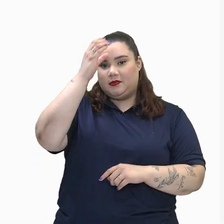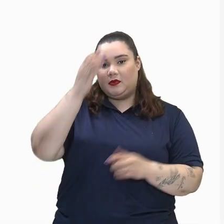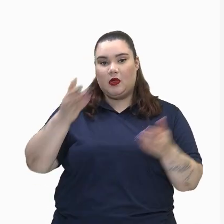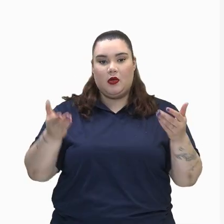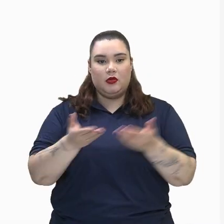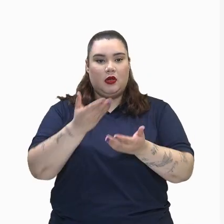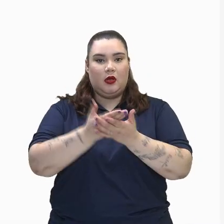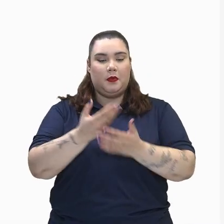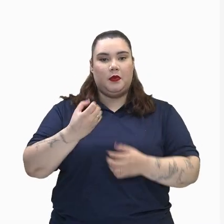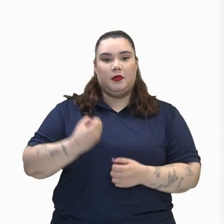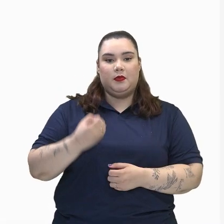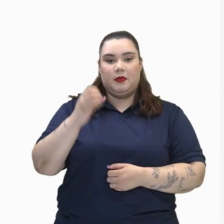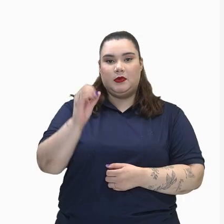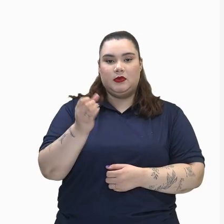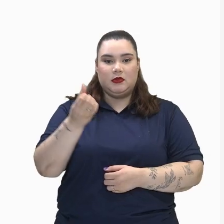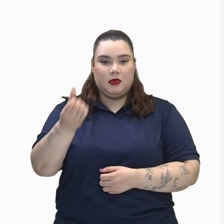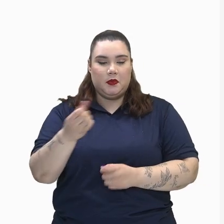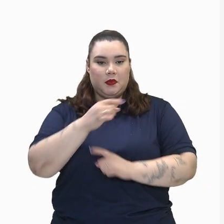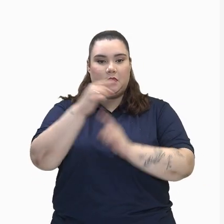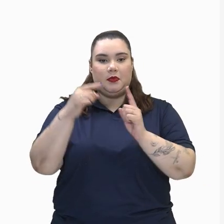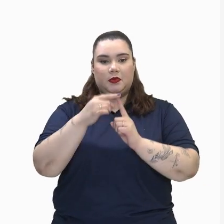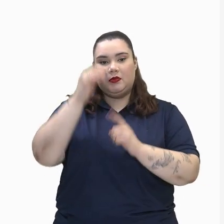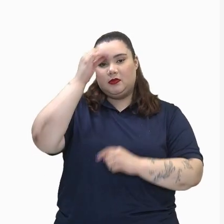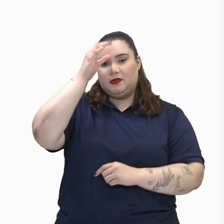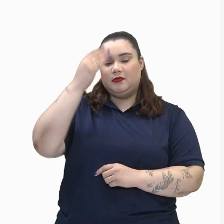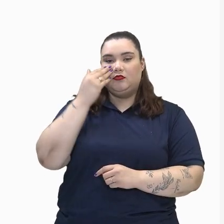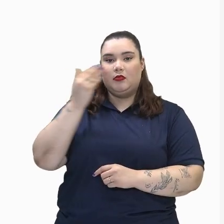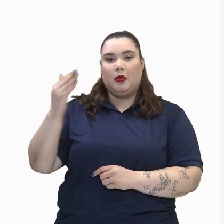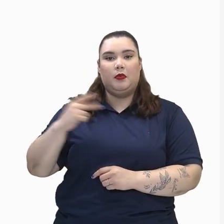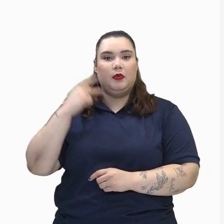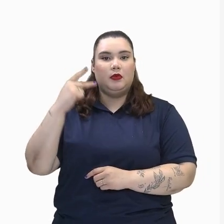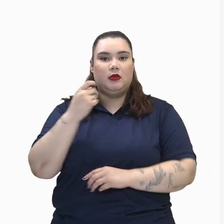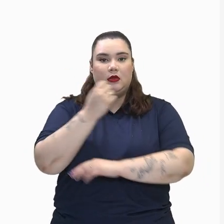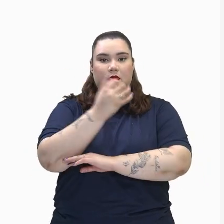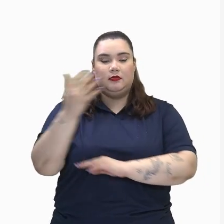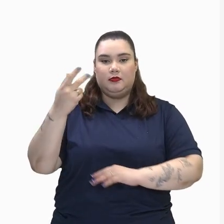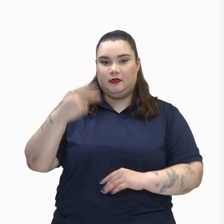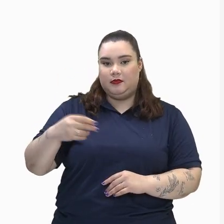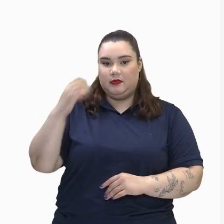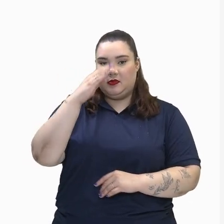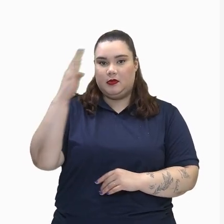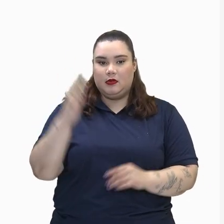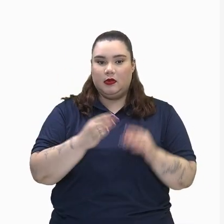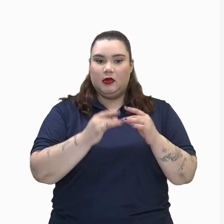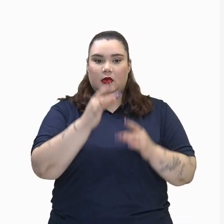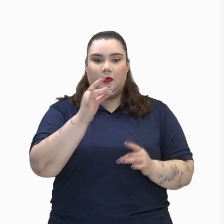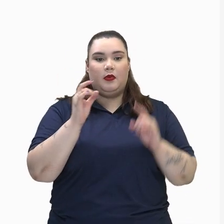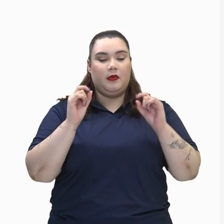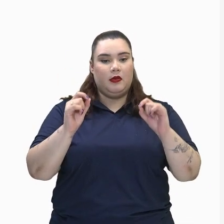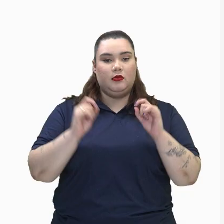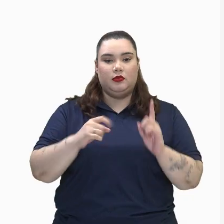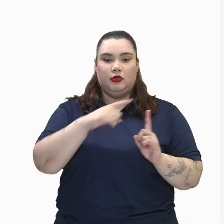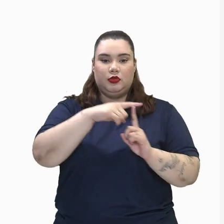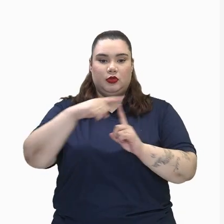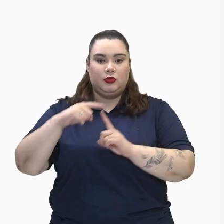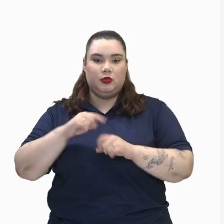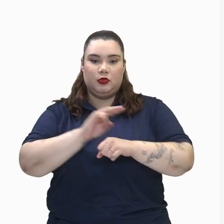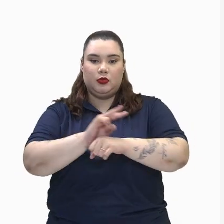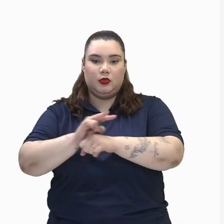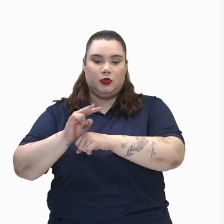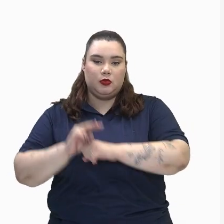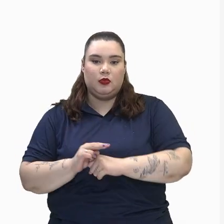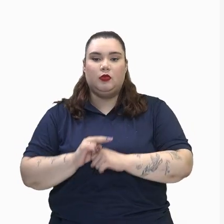número 6, com o objeto de conhecimento, as políticas ambientais no Brasil, com um detalhamento, unidades de